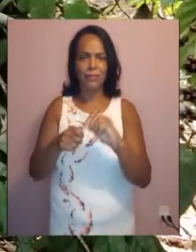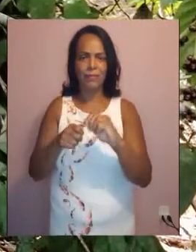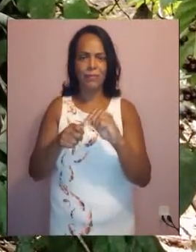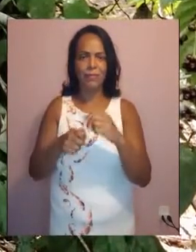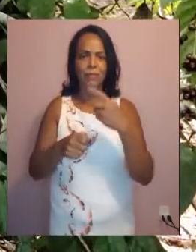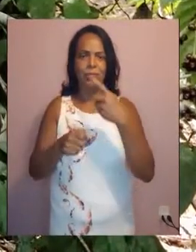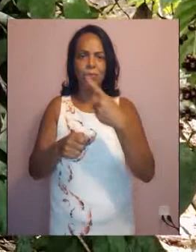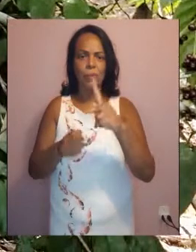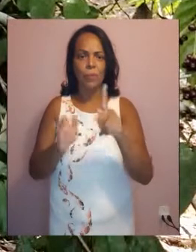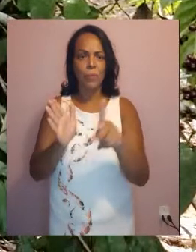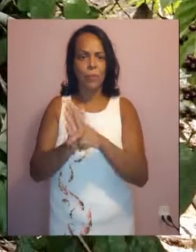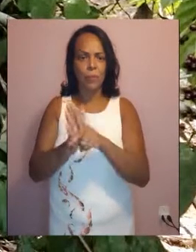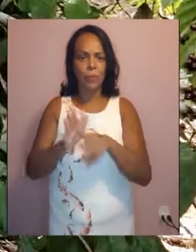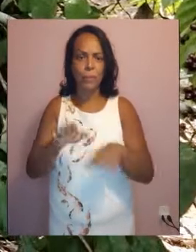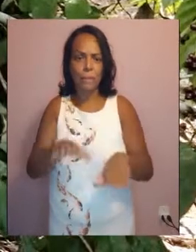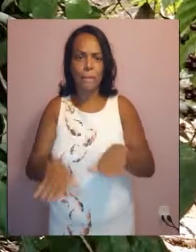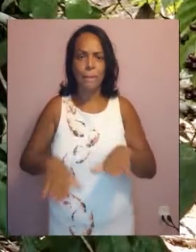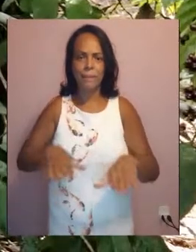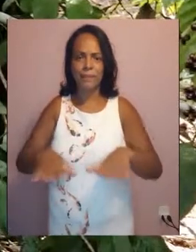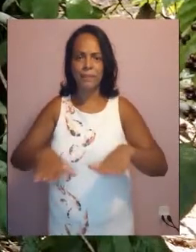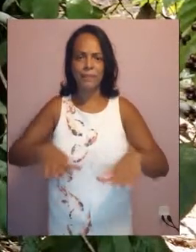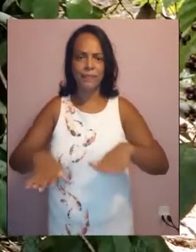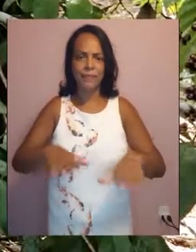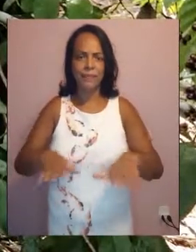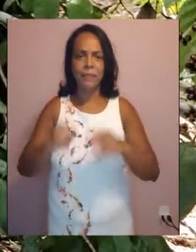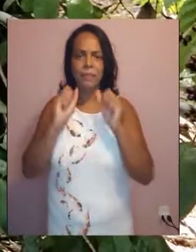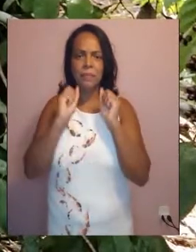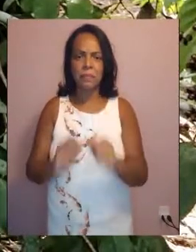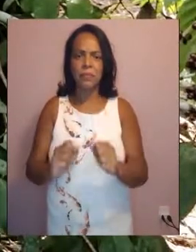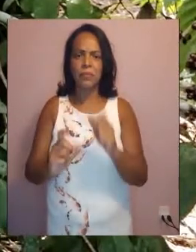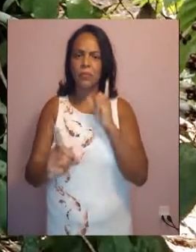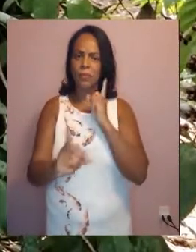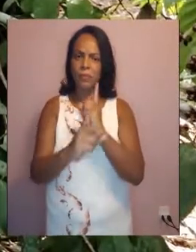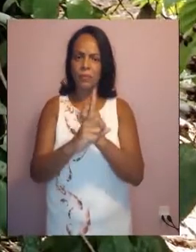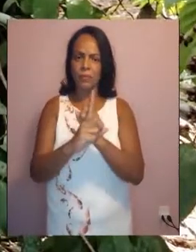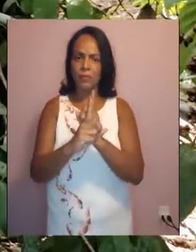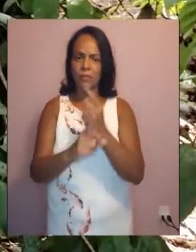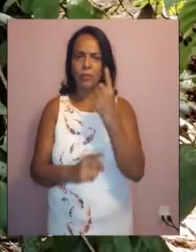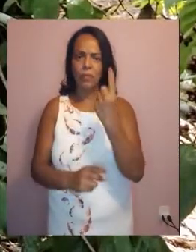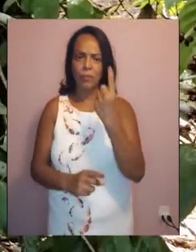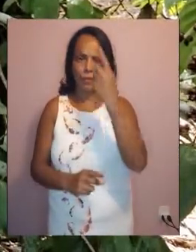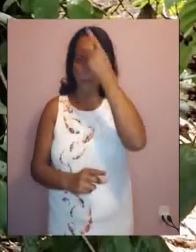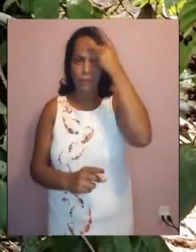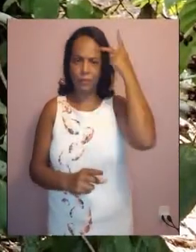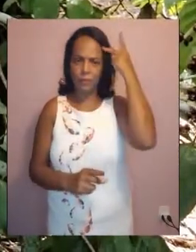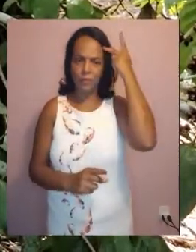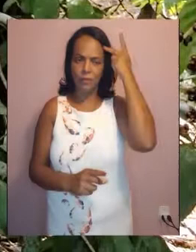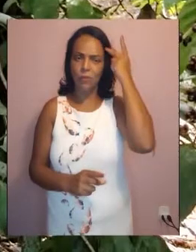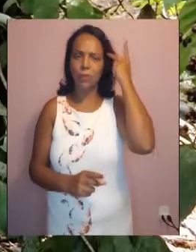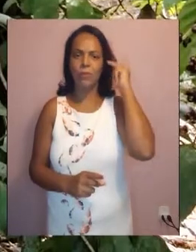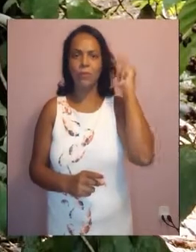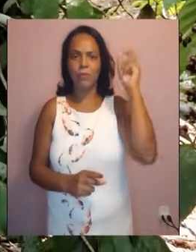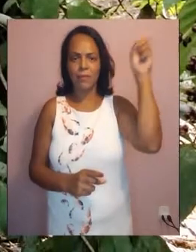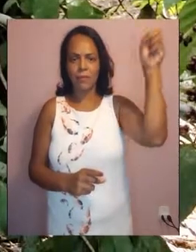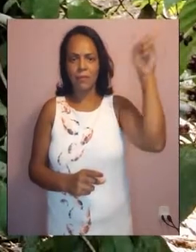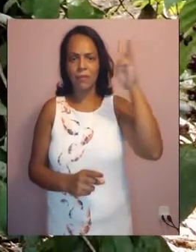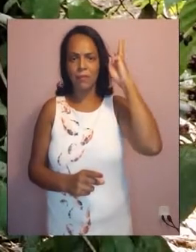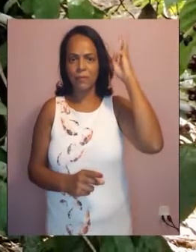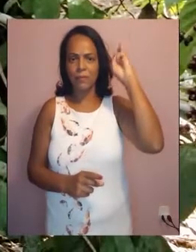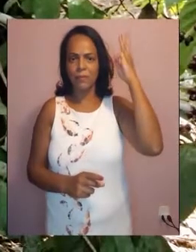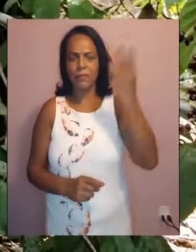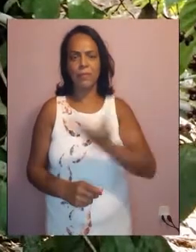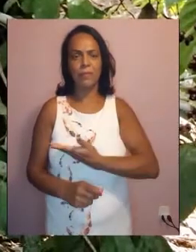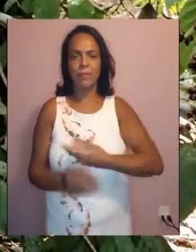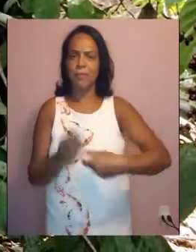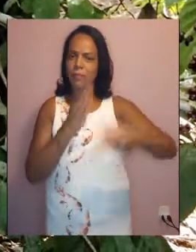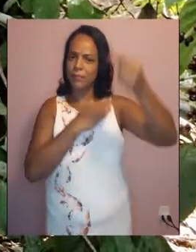um encontro muito importante que foi com um conterrâneo seu, por nome de Antônio Costa.